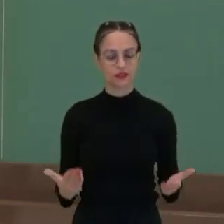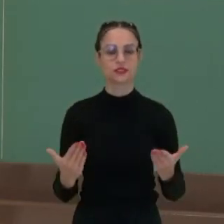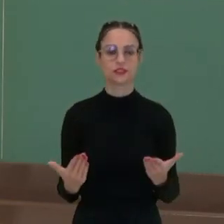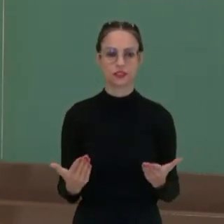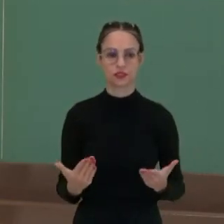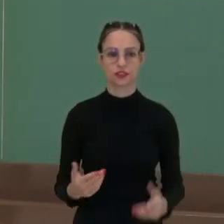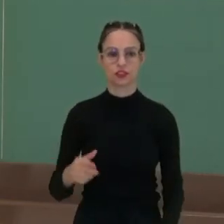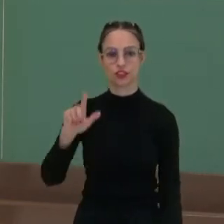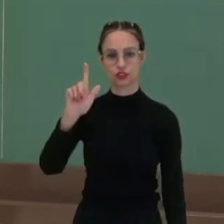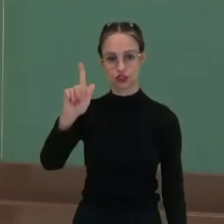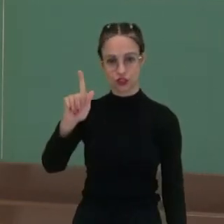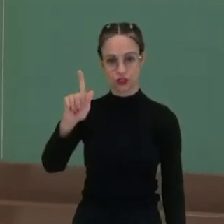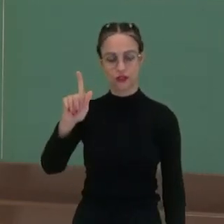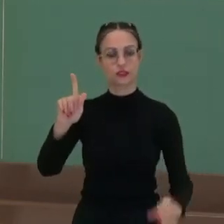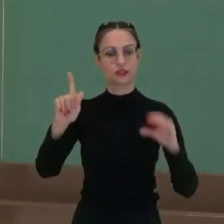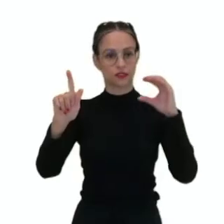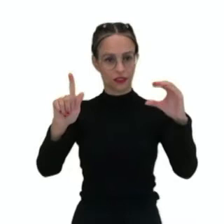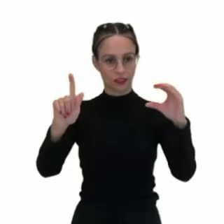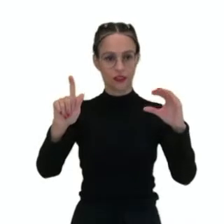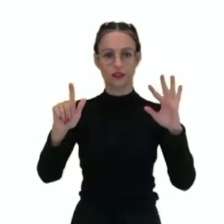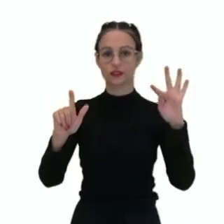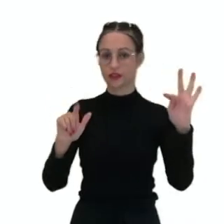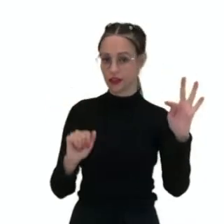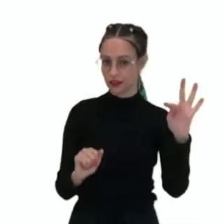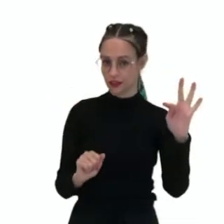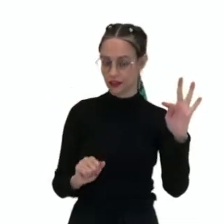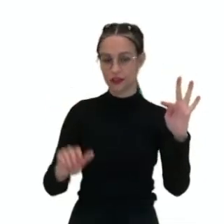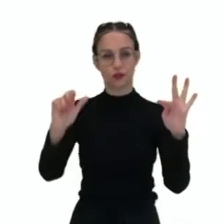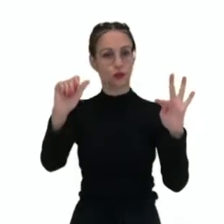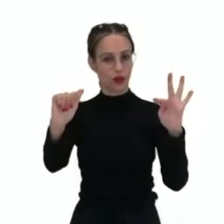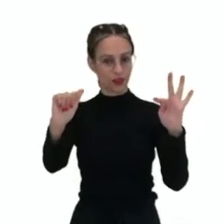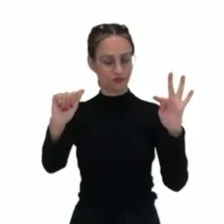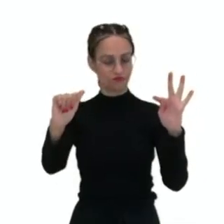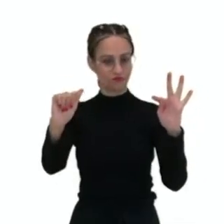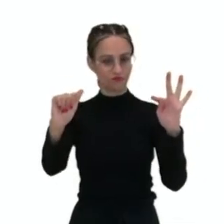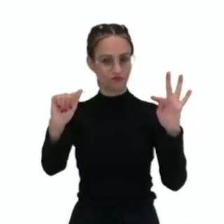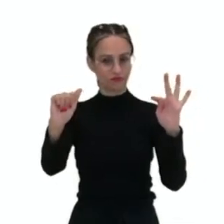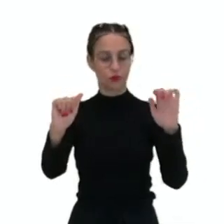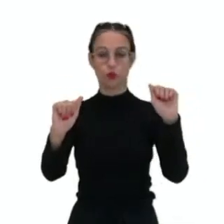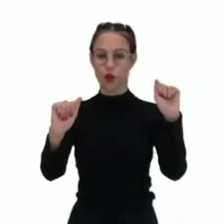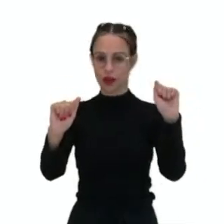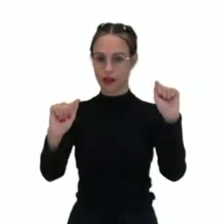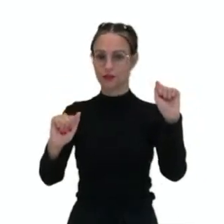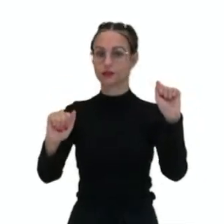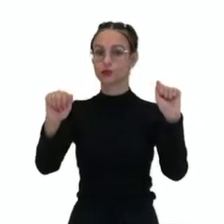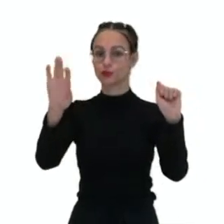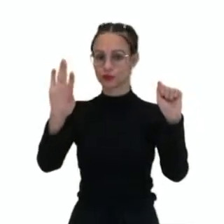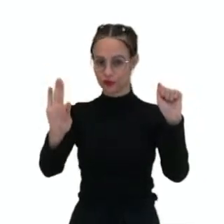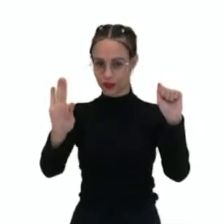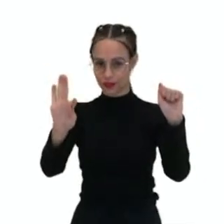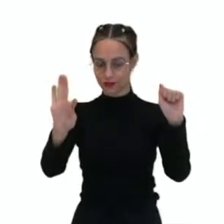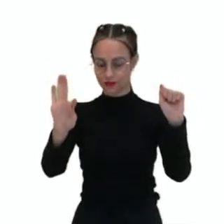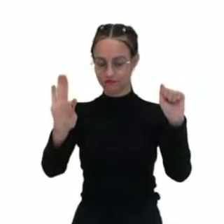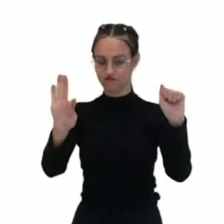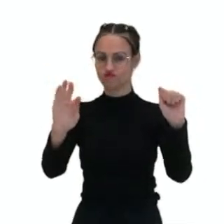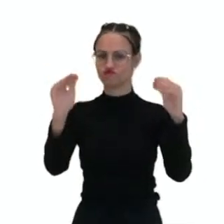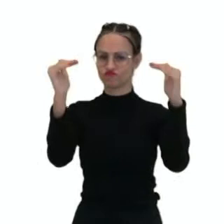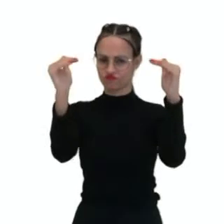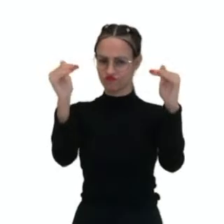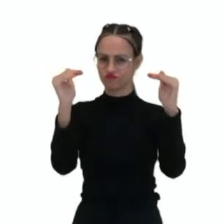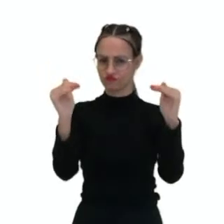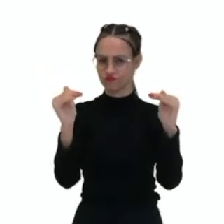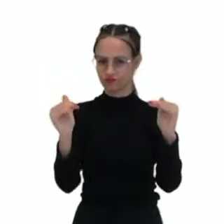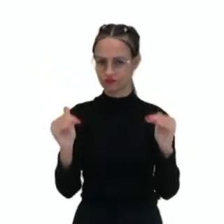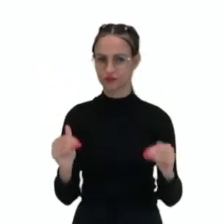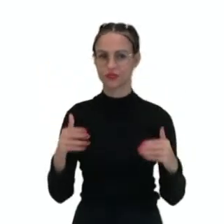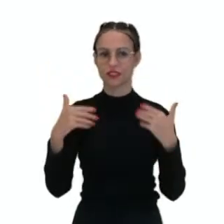então, G, C, T com A, o A com o T e assim por diante. Então,